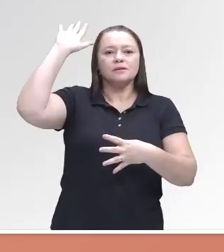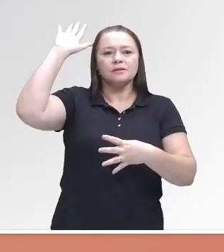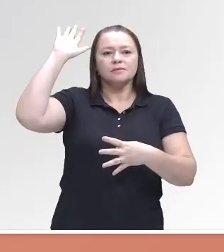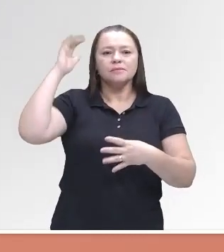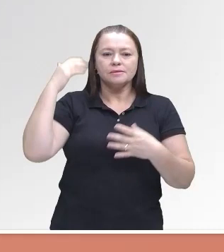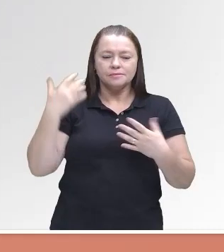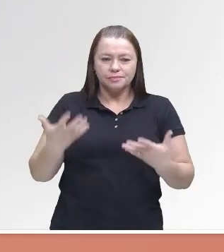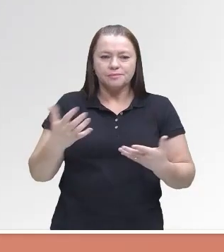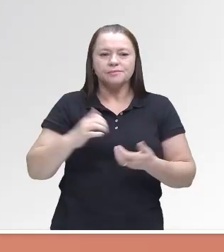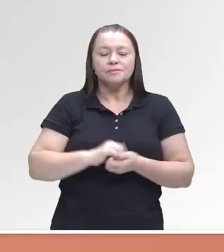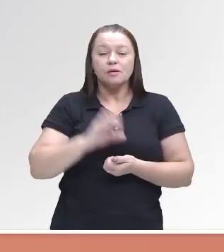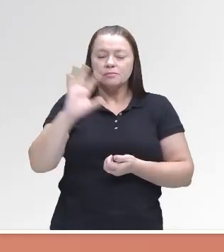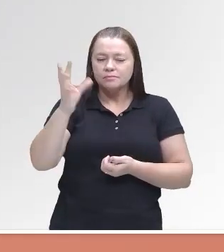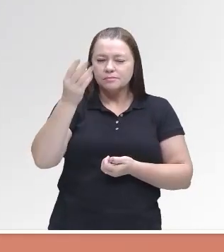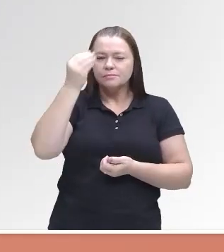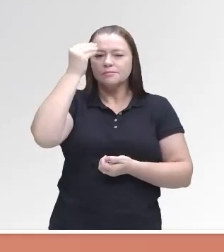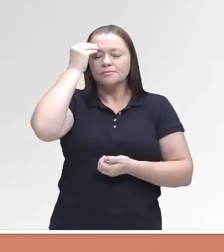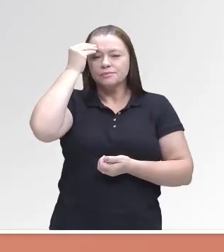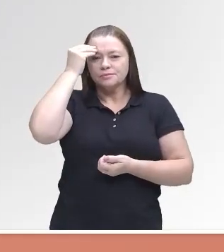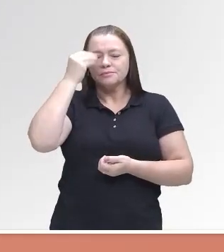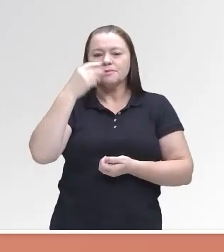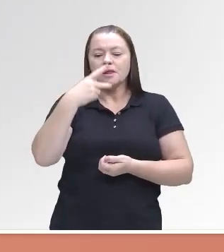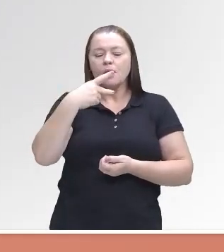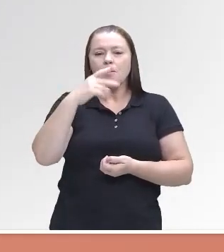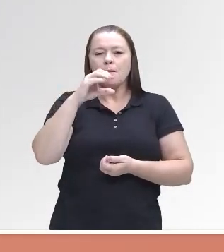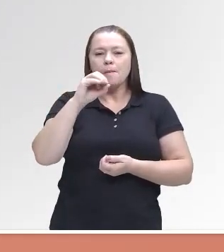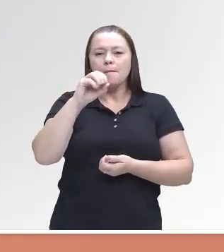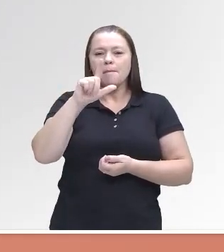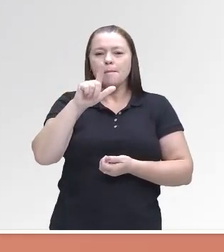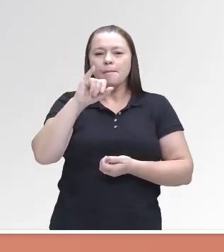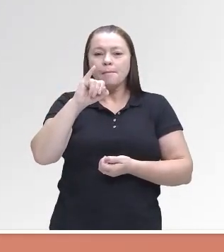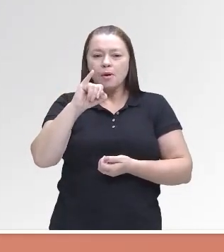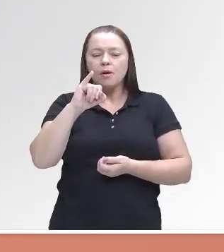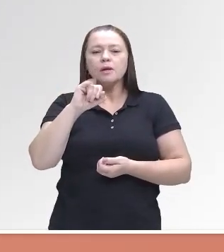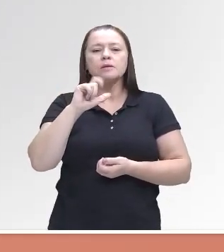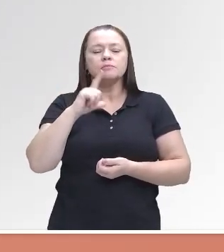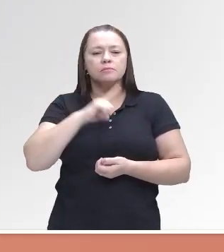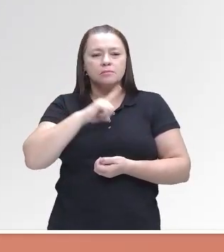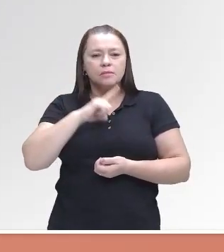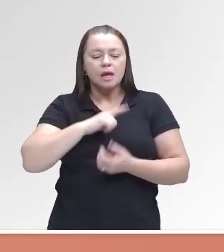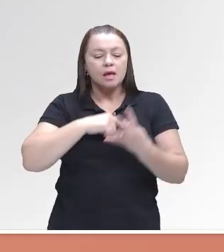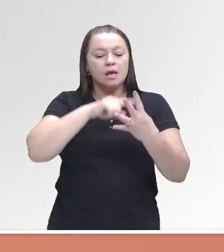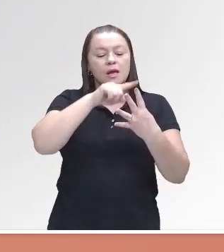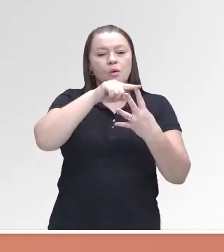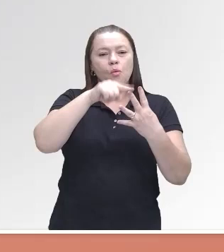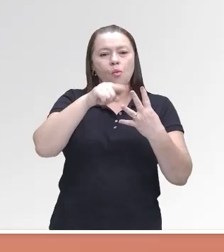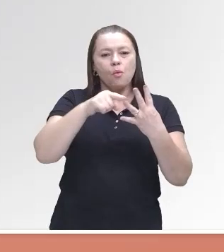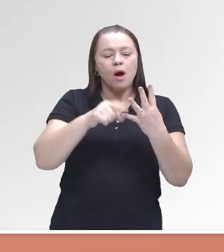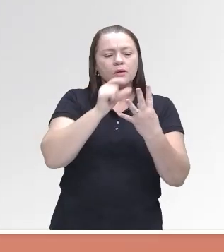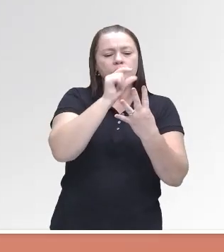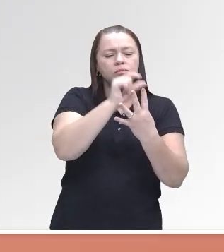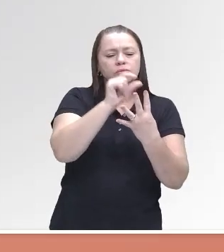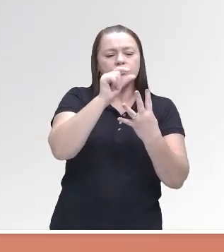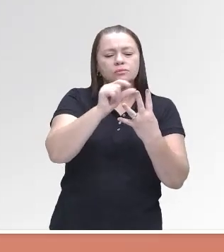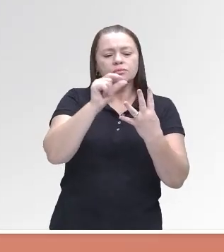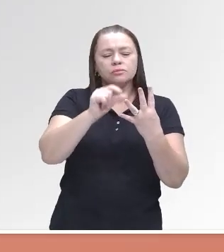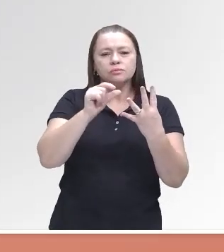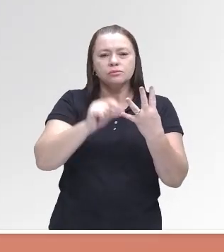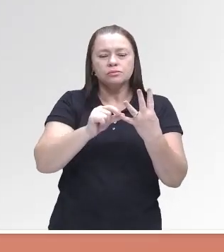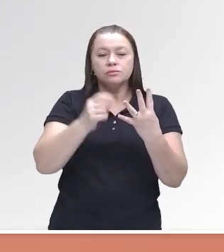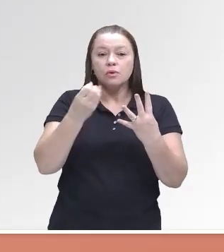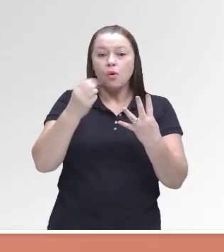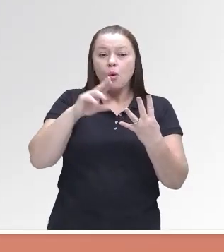vocês. Polissílabas são palavras que apresentam 4 ou mais sílabas, como, por exemplo,